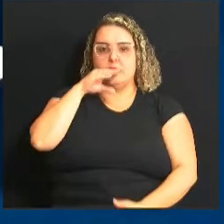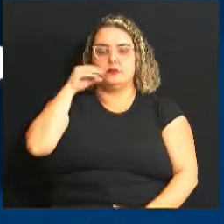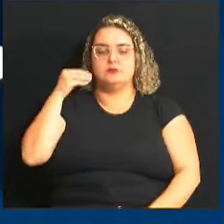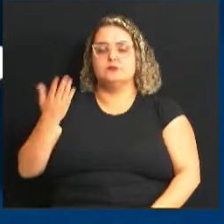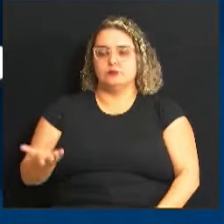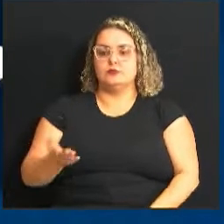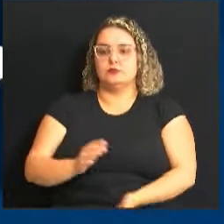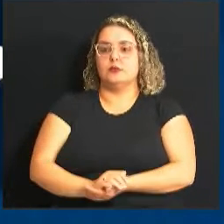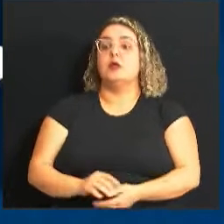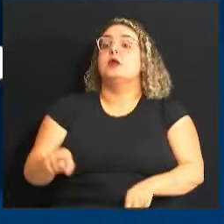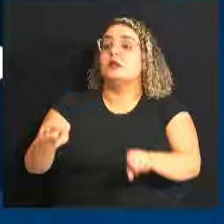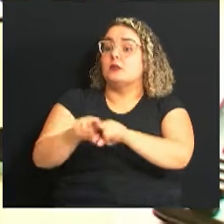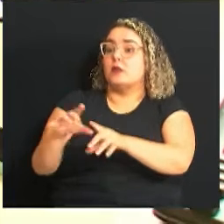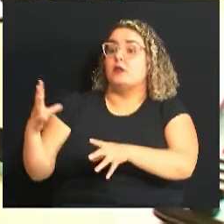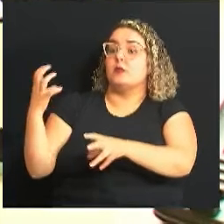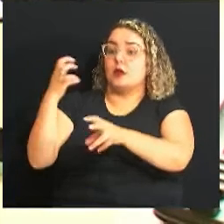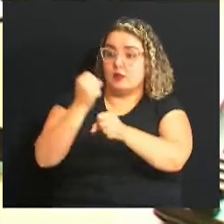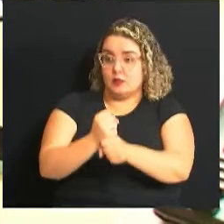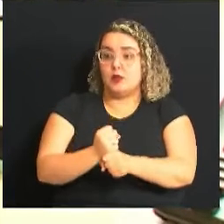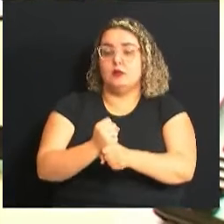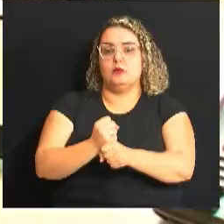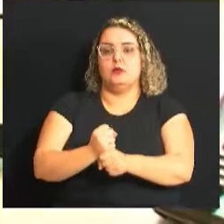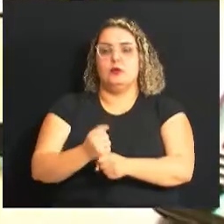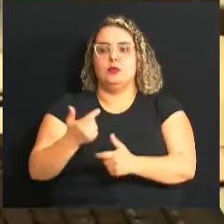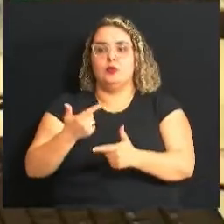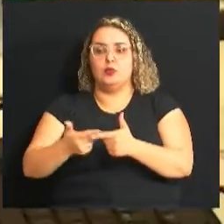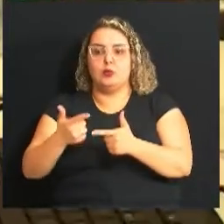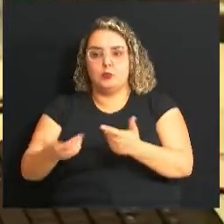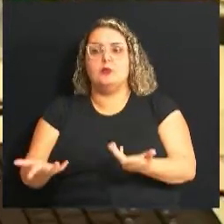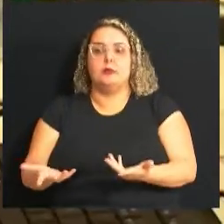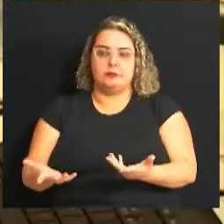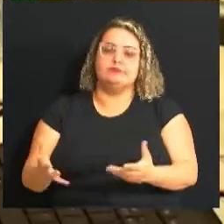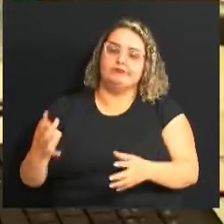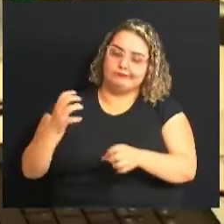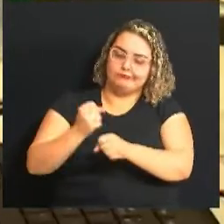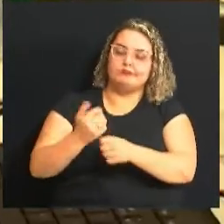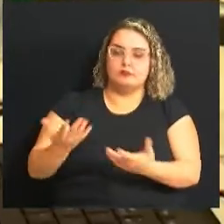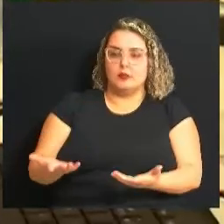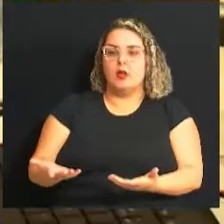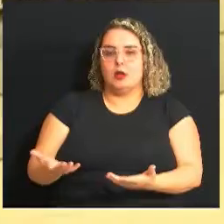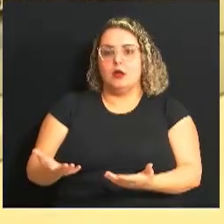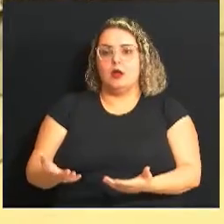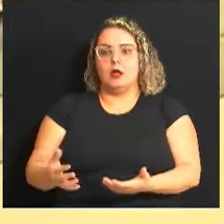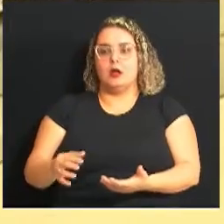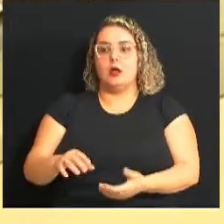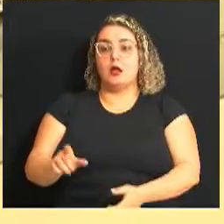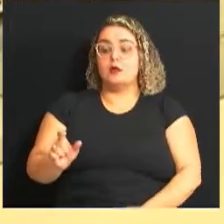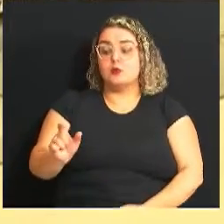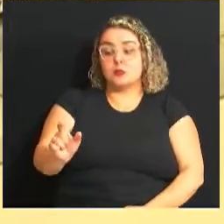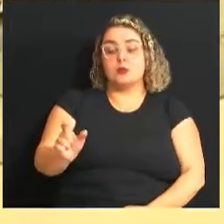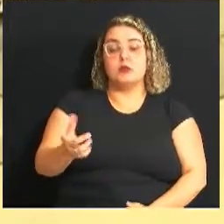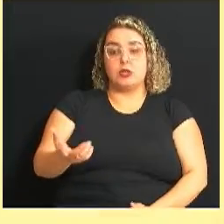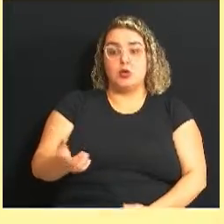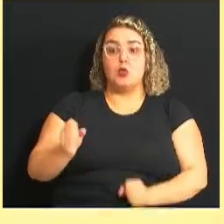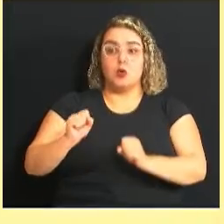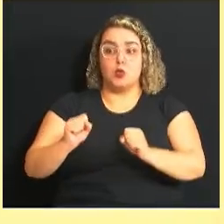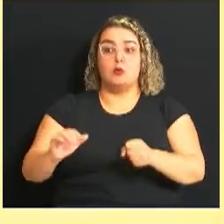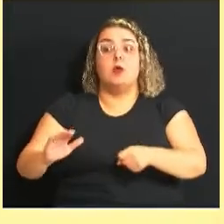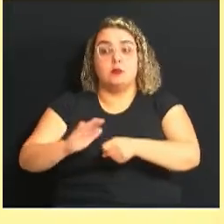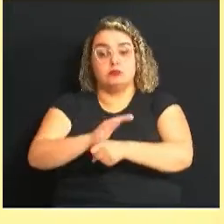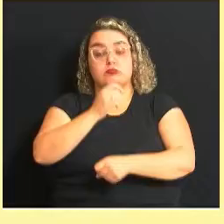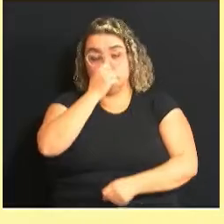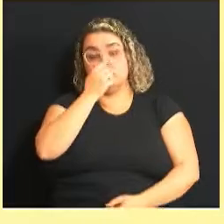do resultado daquela urna. Gerar mídia significa gravar em dispositivos físicos, o que vai abastecer a urna,